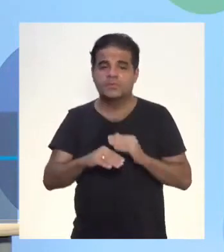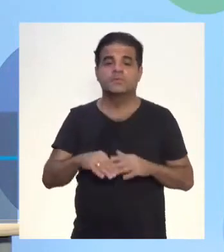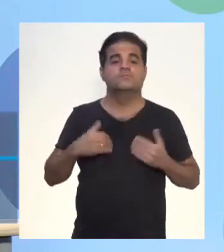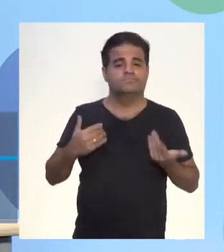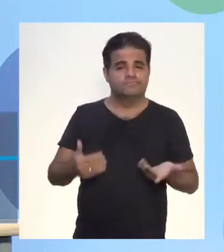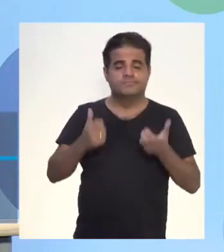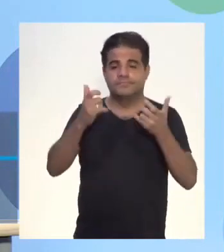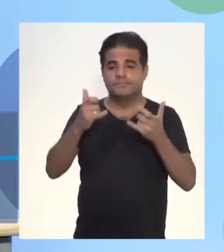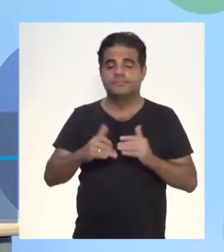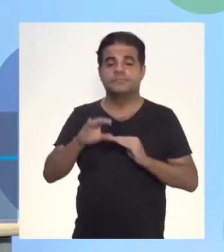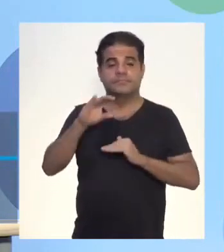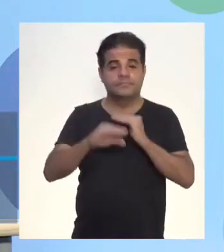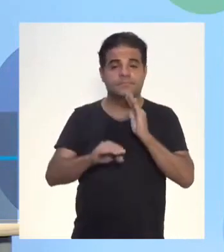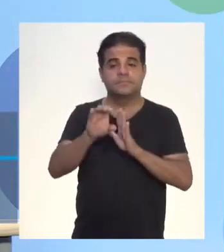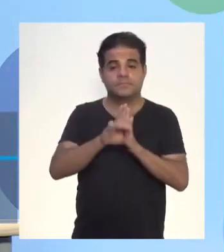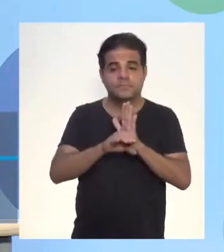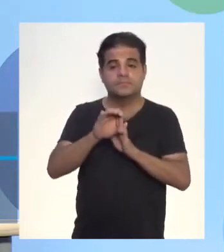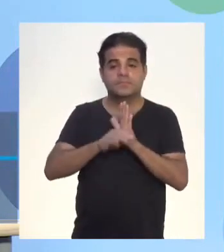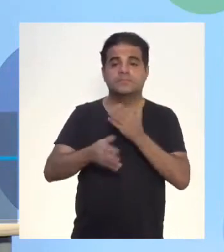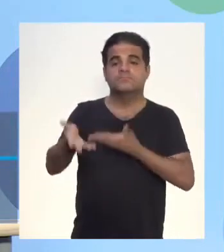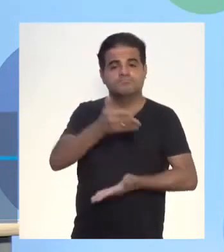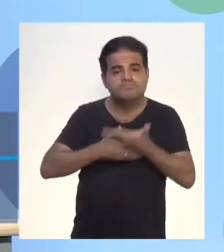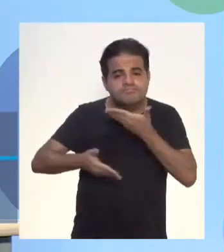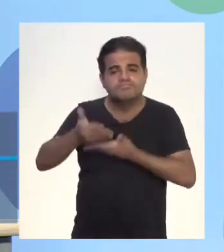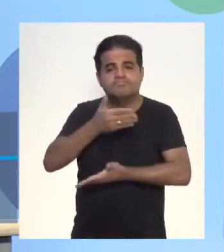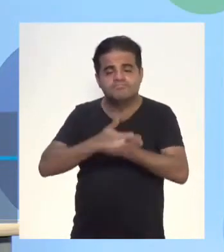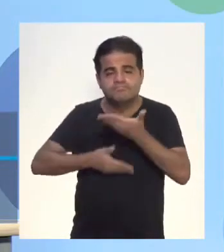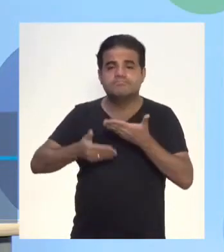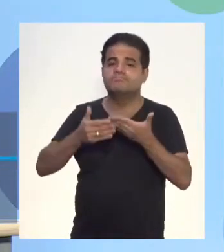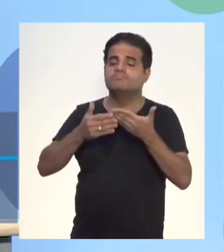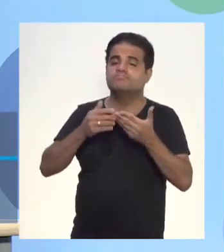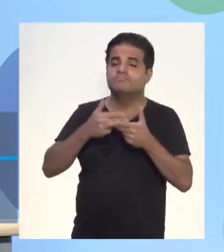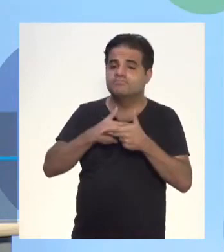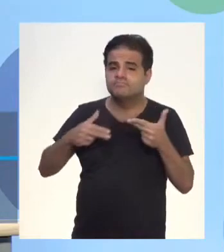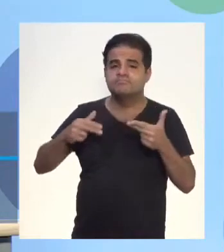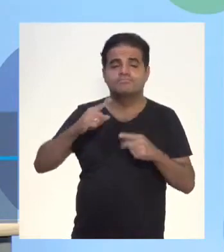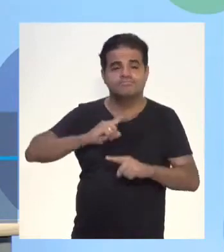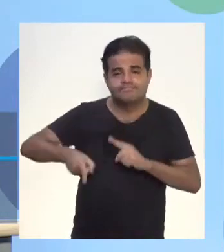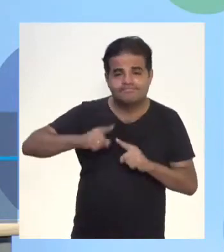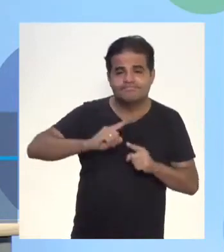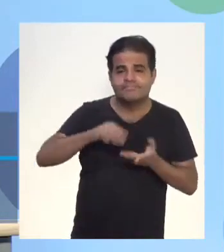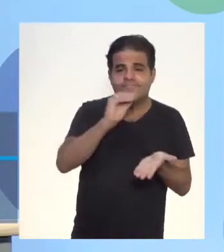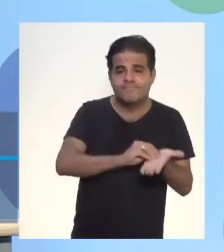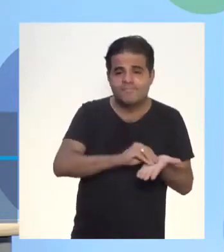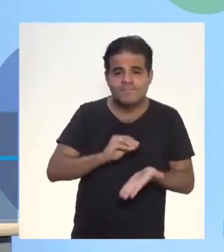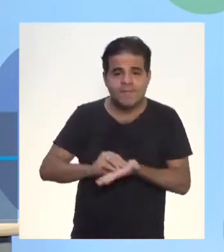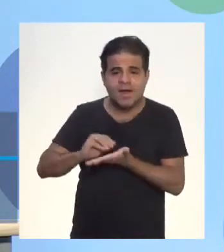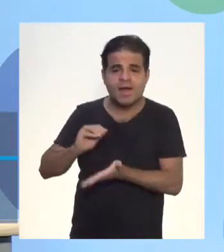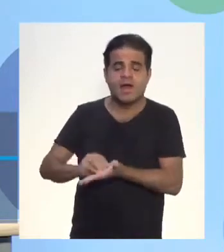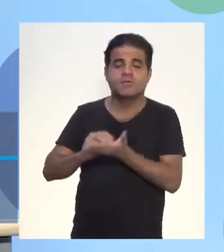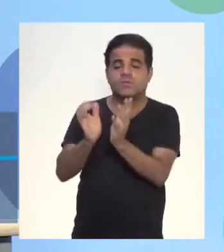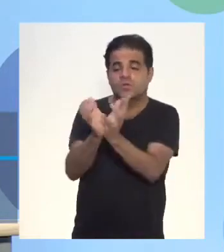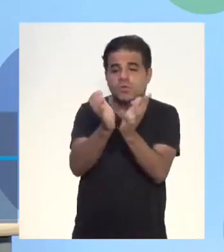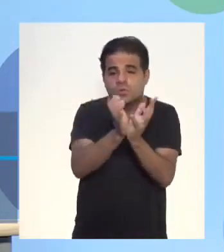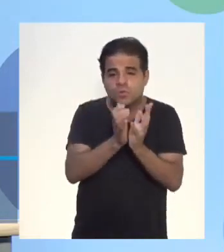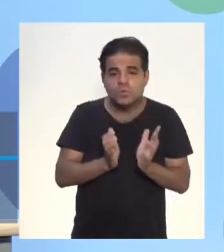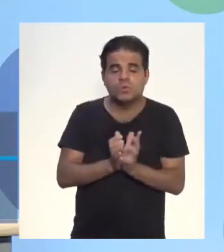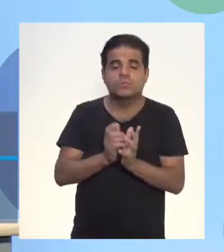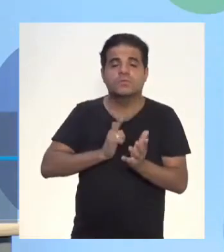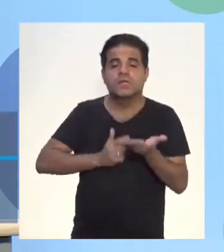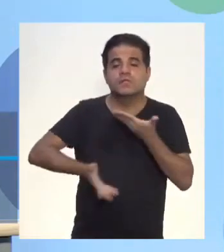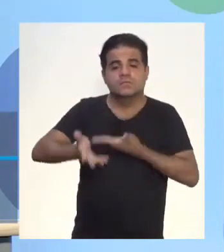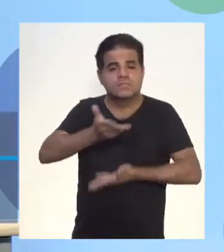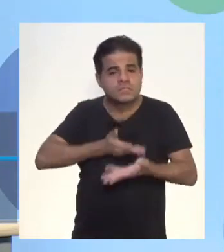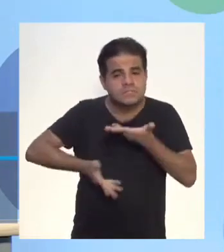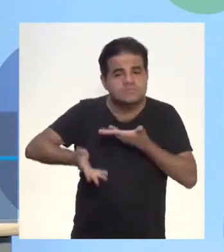que desigualdade está relacionada a situações de vantagens ou privações que determinados grupos têm em relação